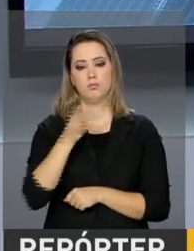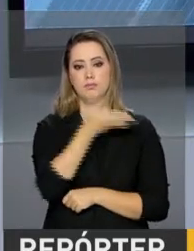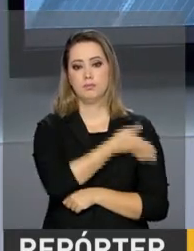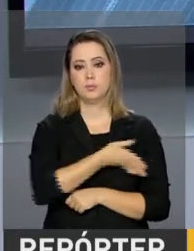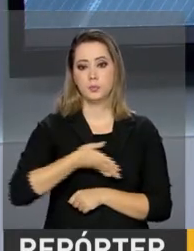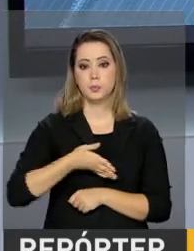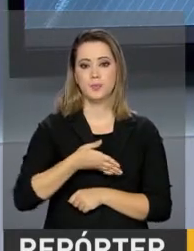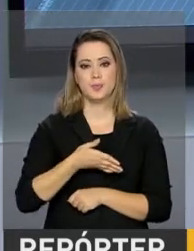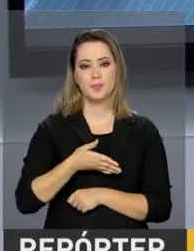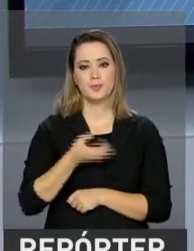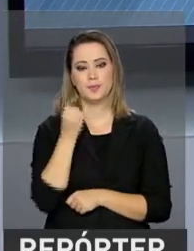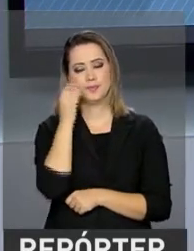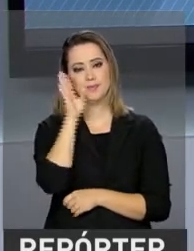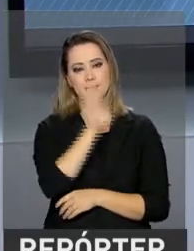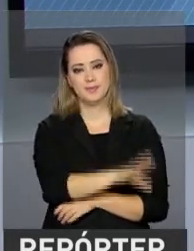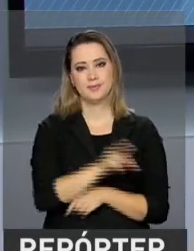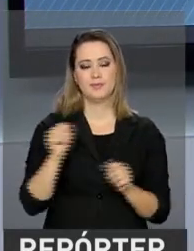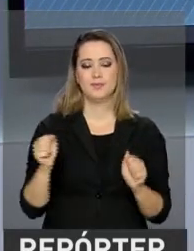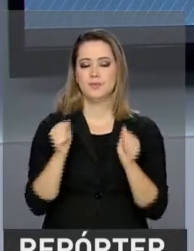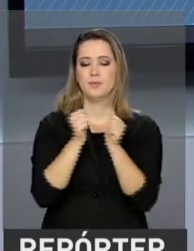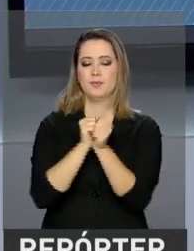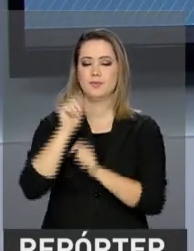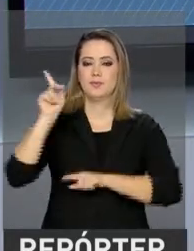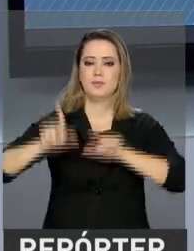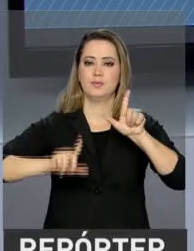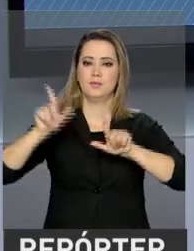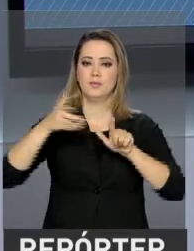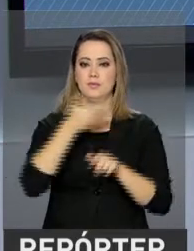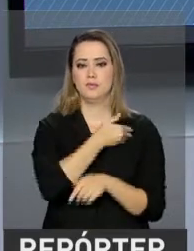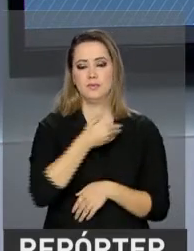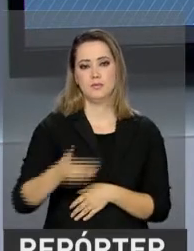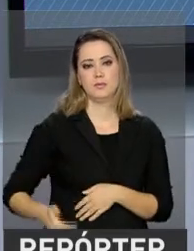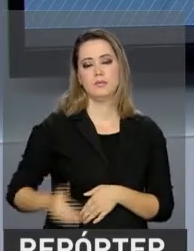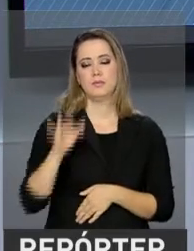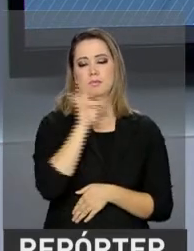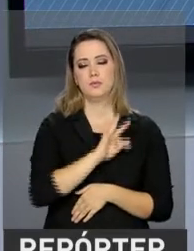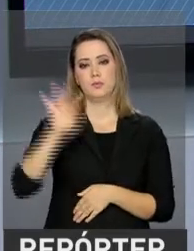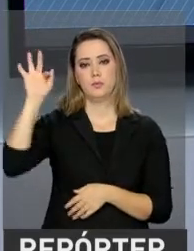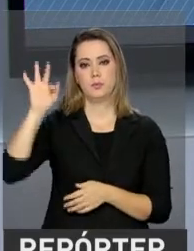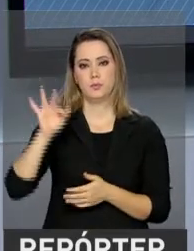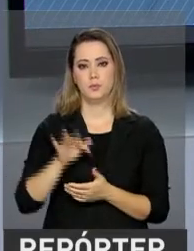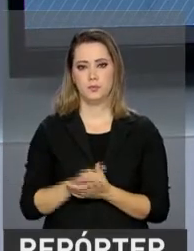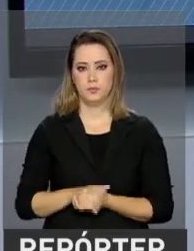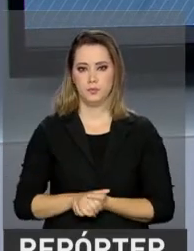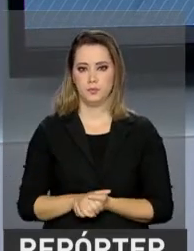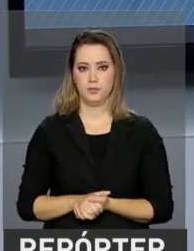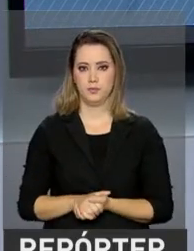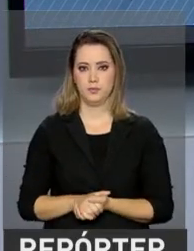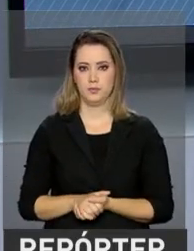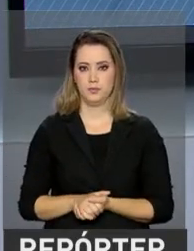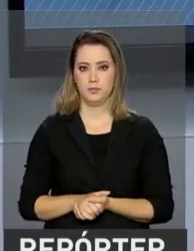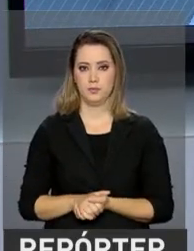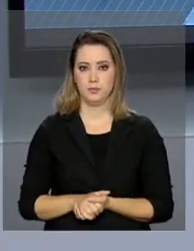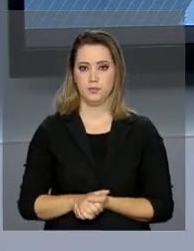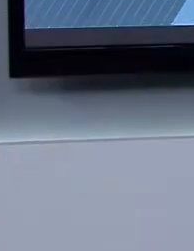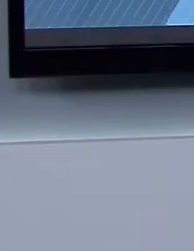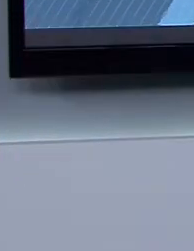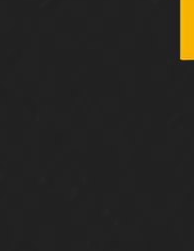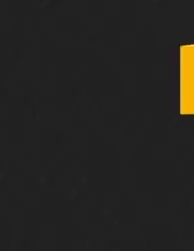na internet boa tarde para você e continue com a gente aqui na nbr a tv do governo federal